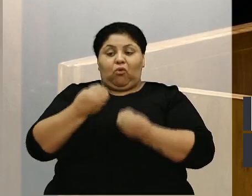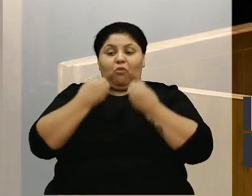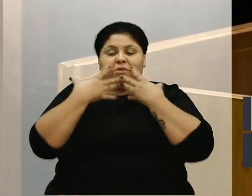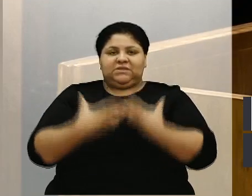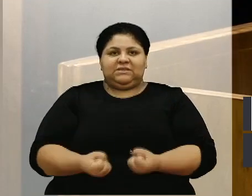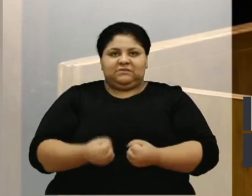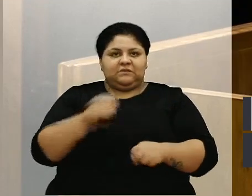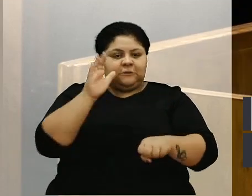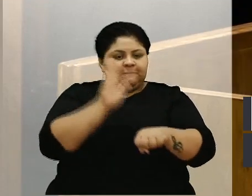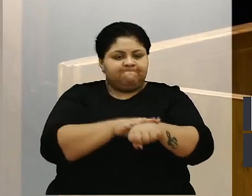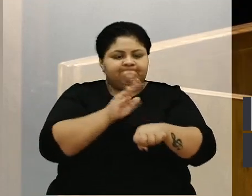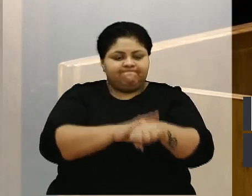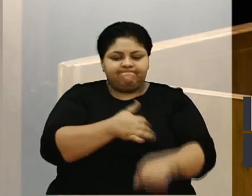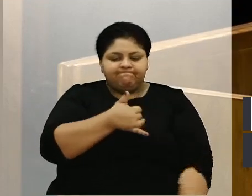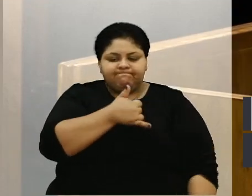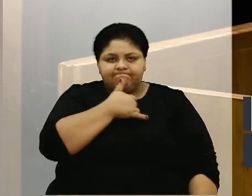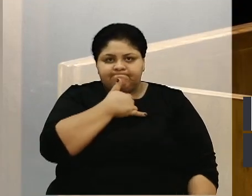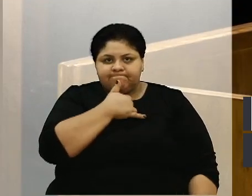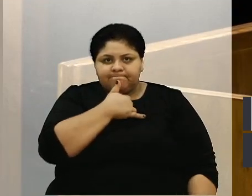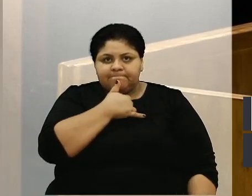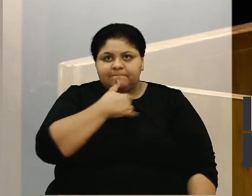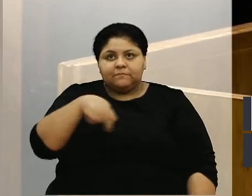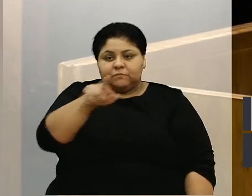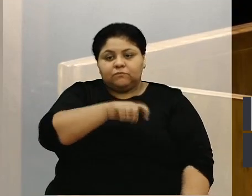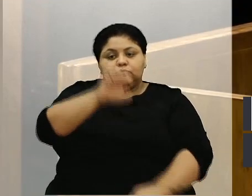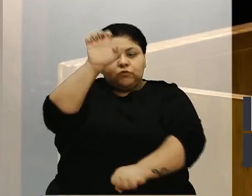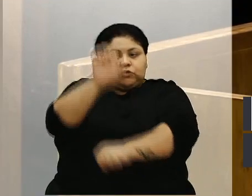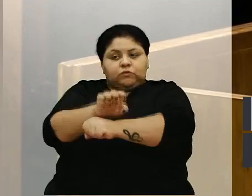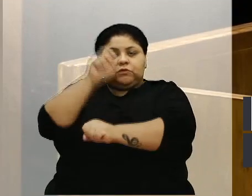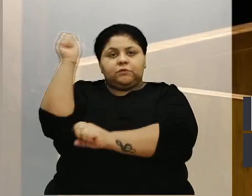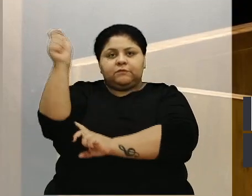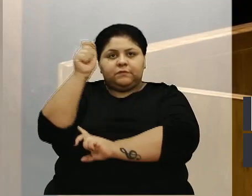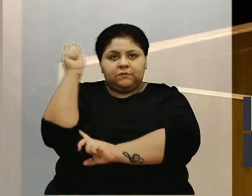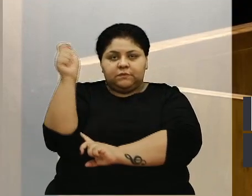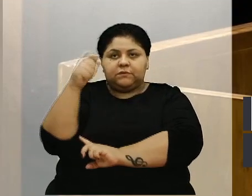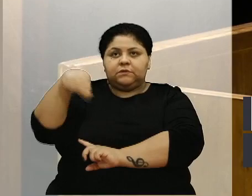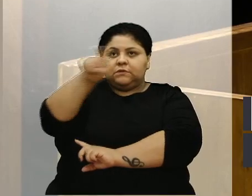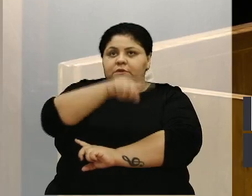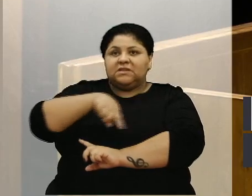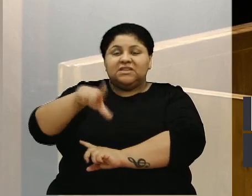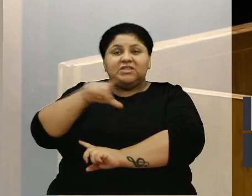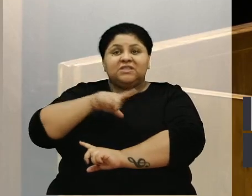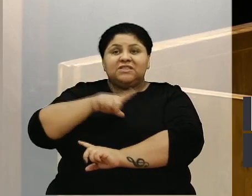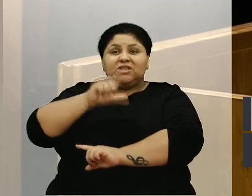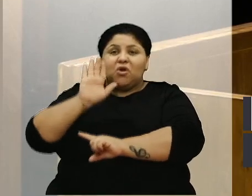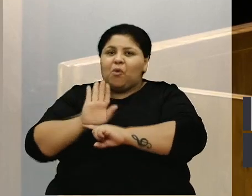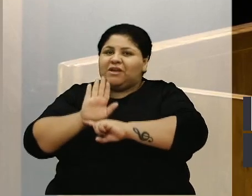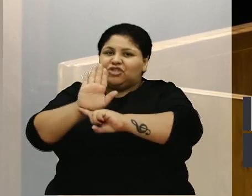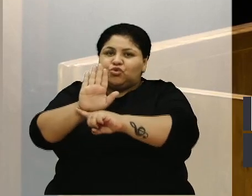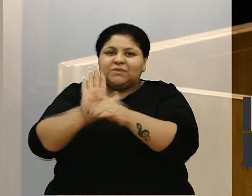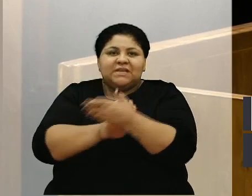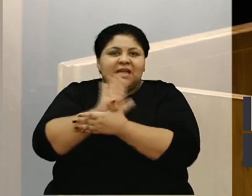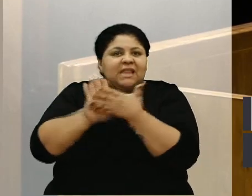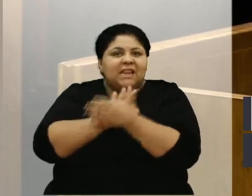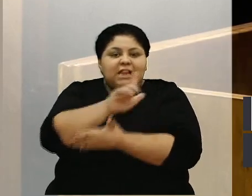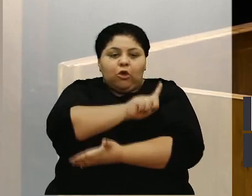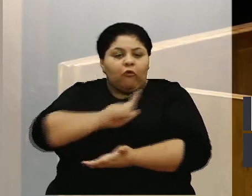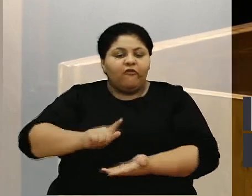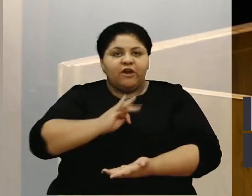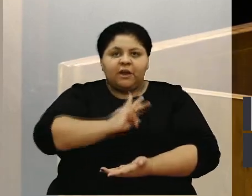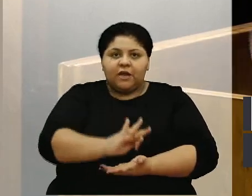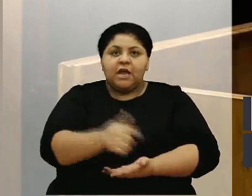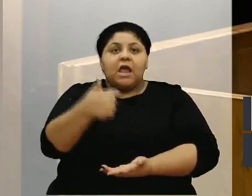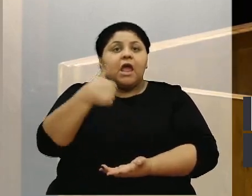num momento tão triste do nosso estado do Rio Grande do Sul, a gente não ter ajuda nenhuma do governo federal.